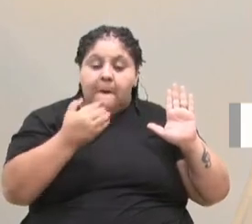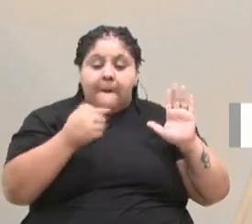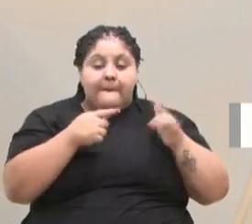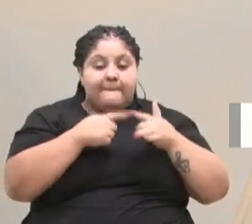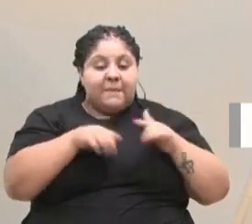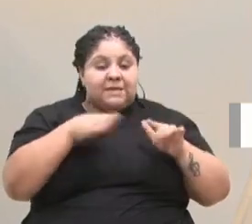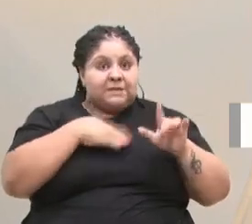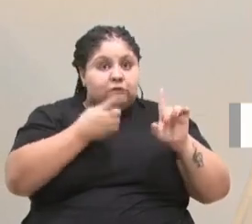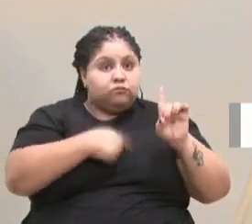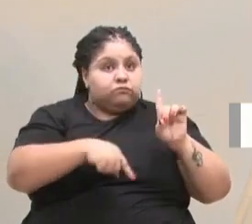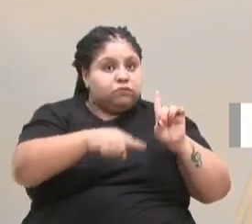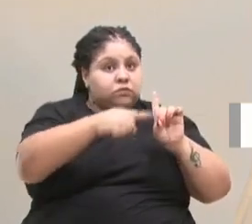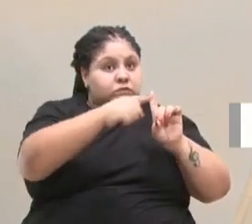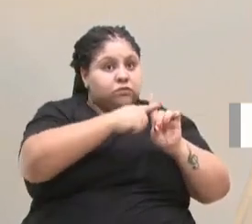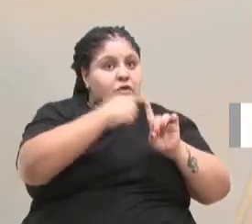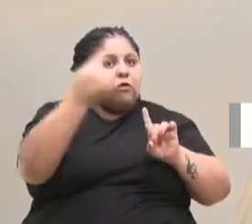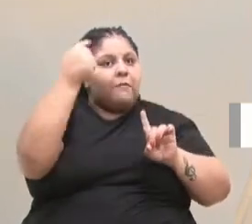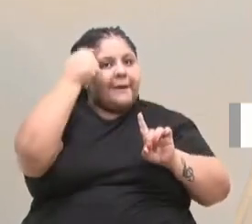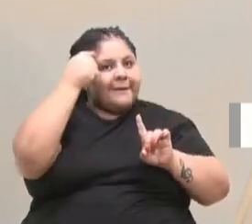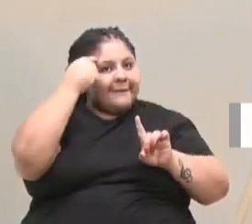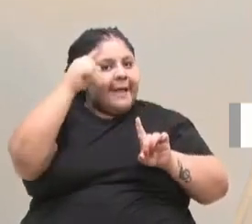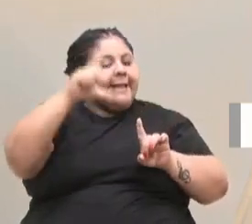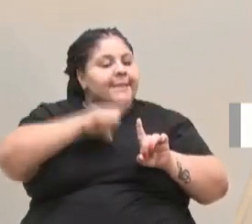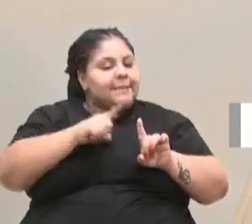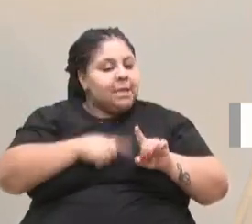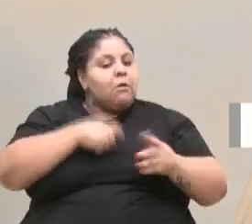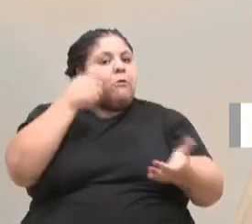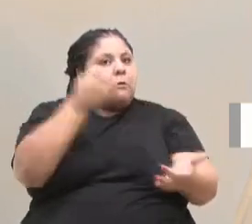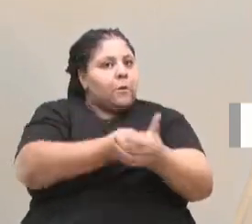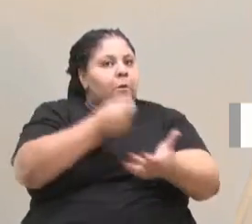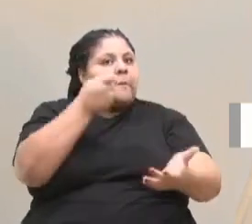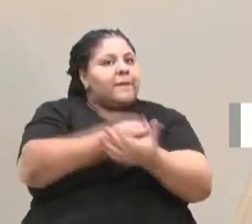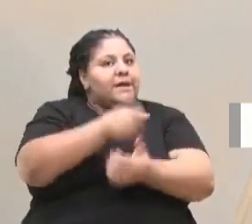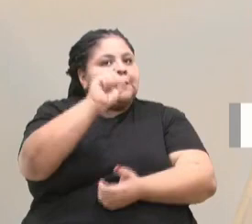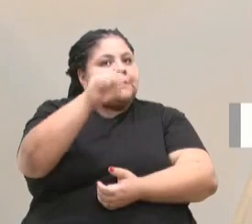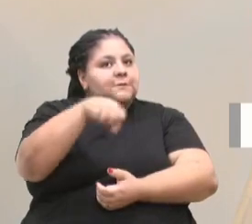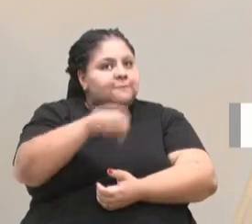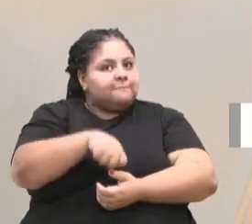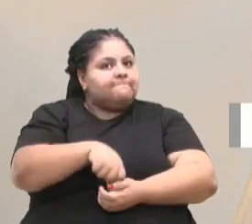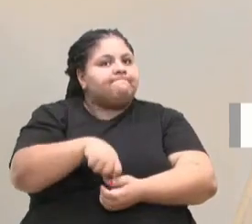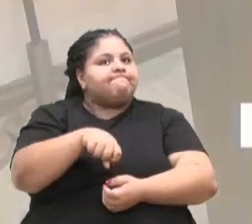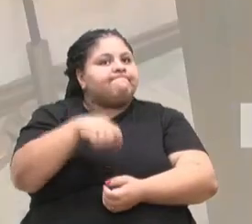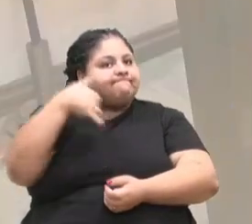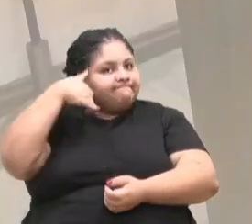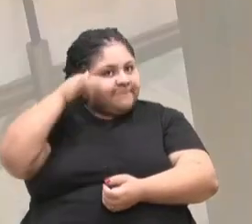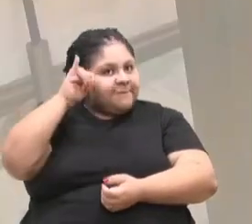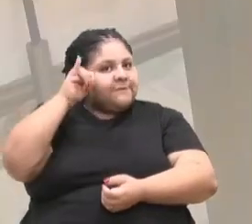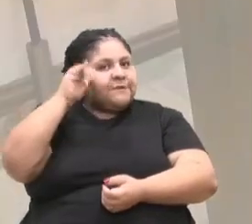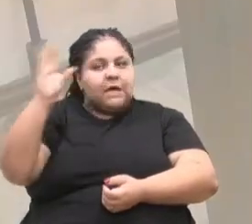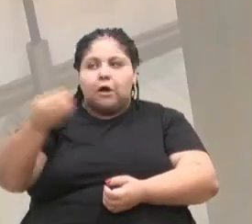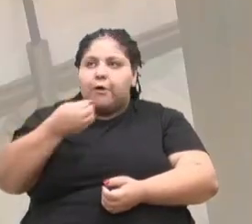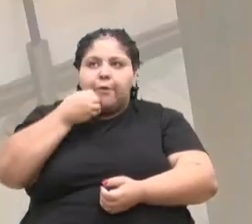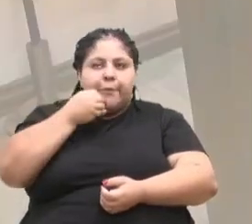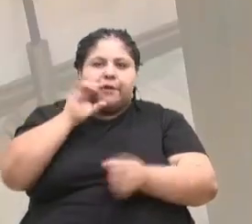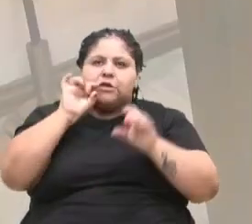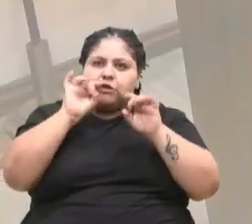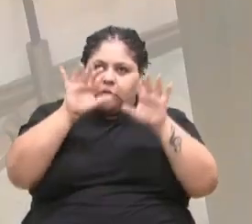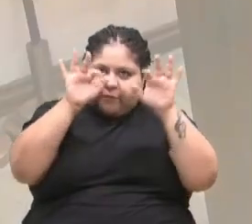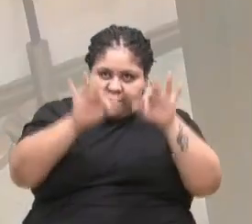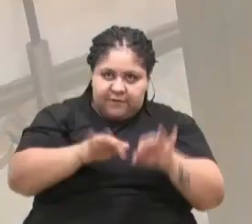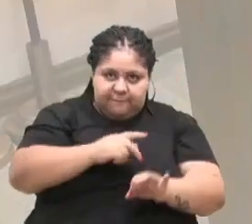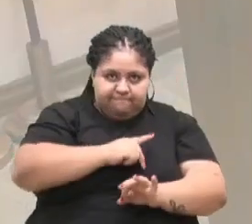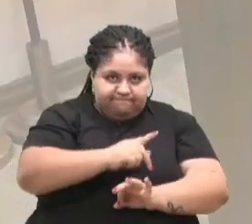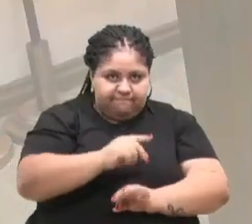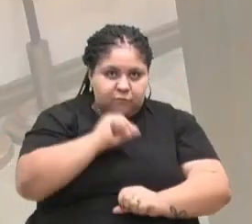que temos que cobrar sim, e especialmente na prevenção. Só para concluir, senhor presidente, foi o que eu falei, vereador